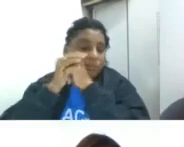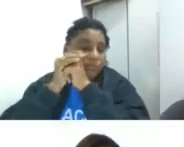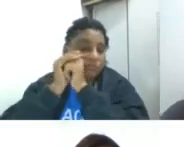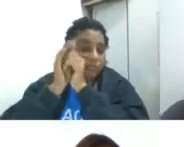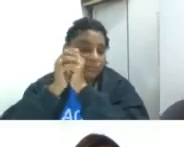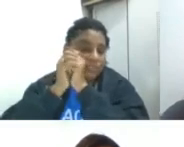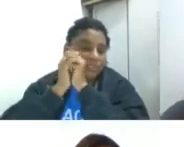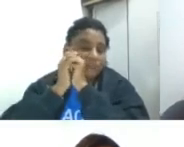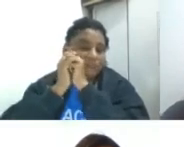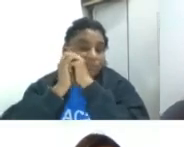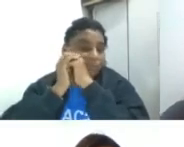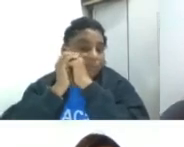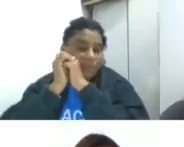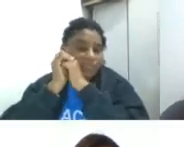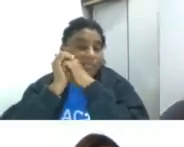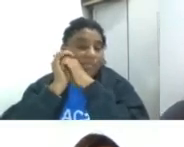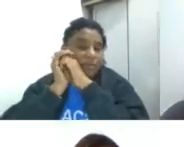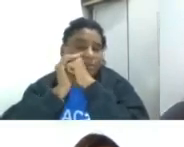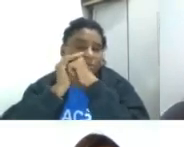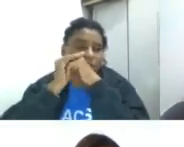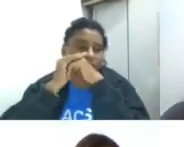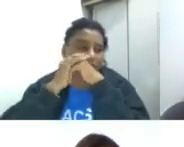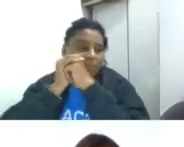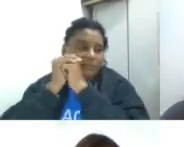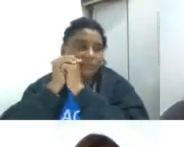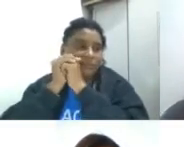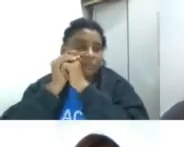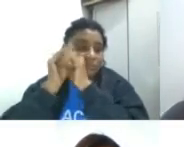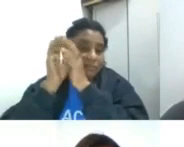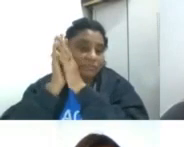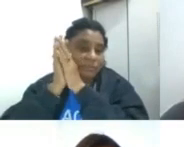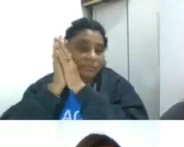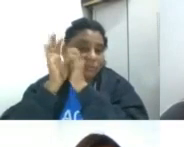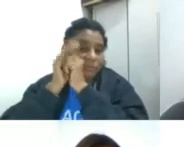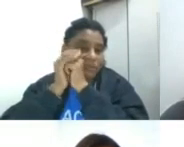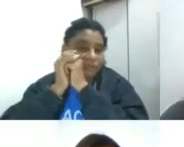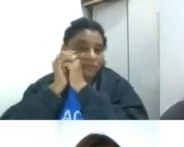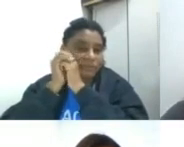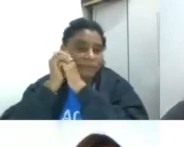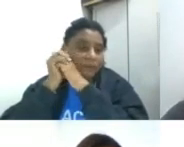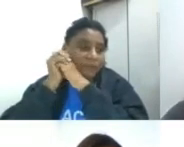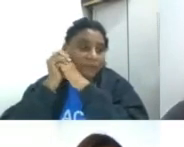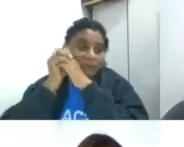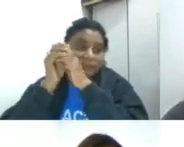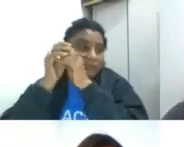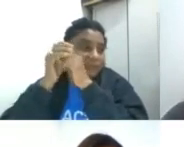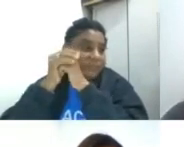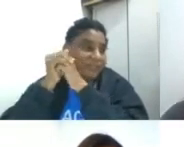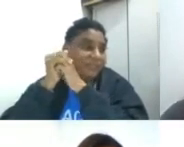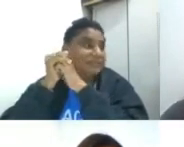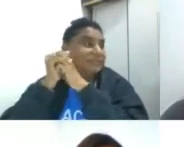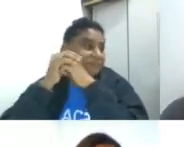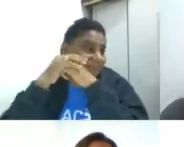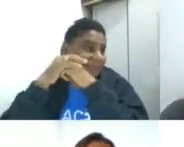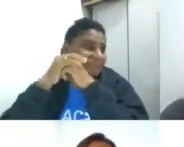entre as estratégias que podem melhorar a adesão a gente destaca sempre a questão do acolhimento a forma como esse paciente é